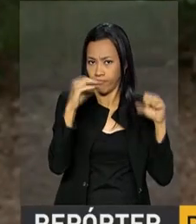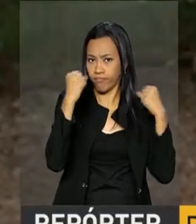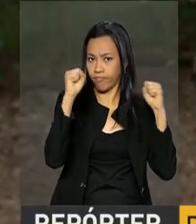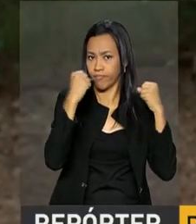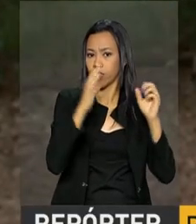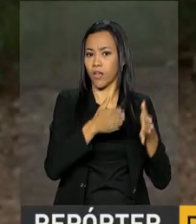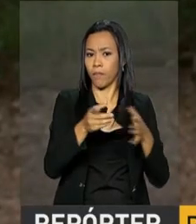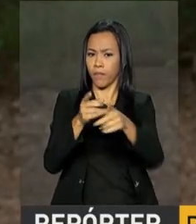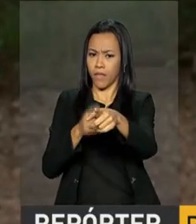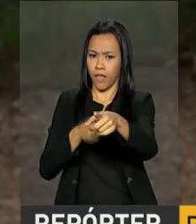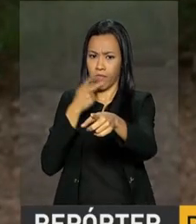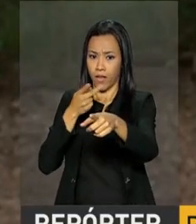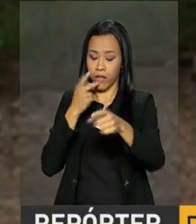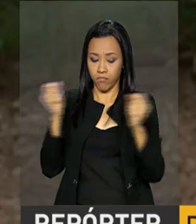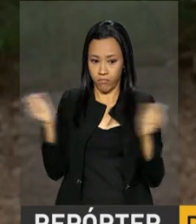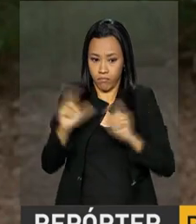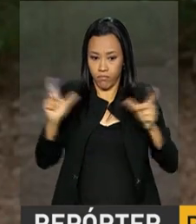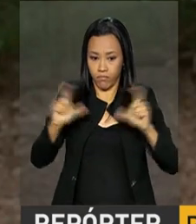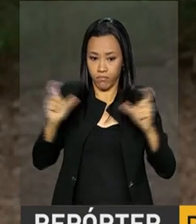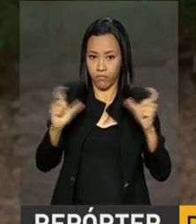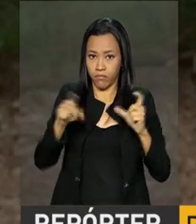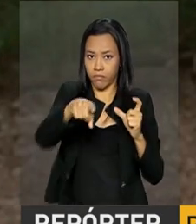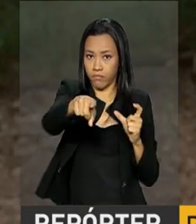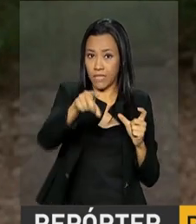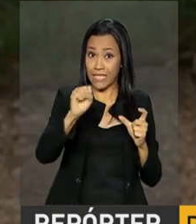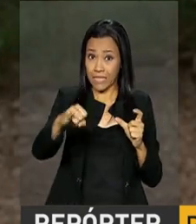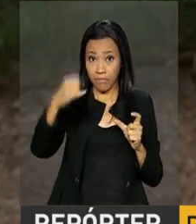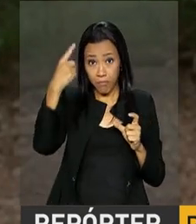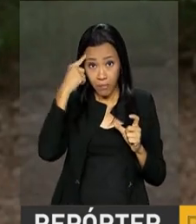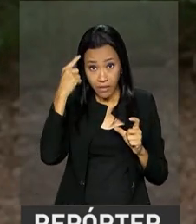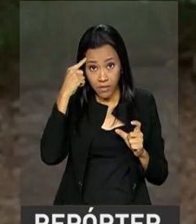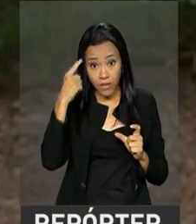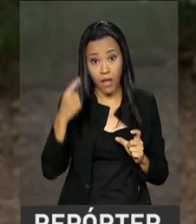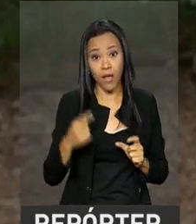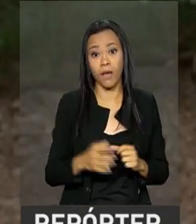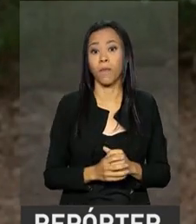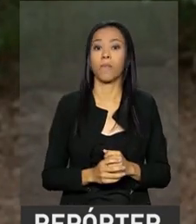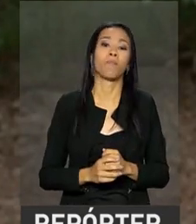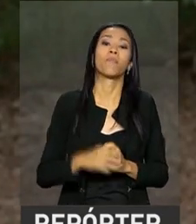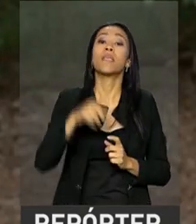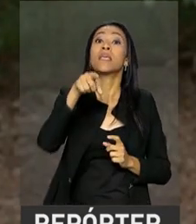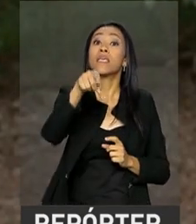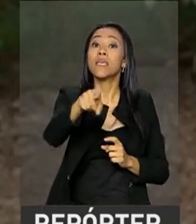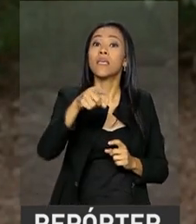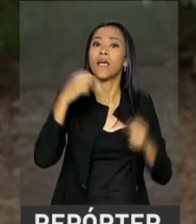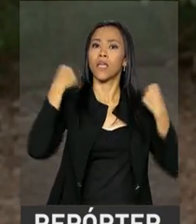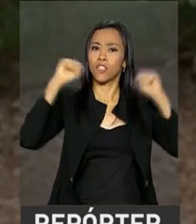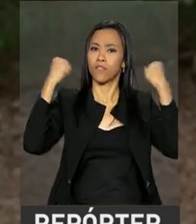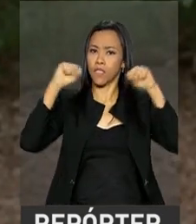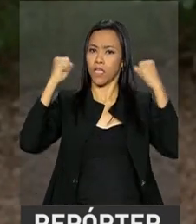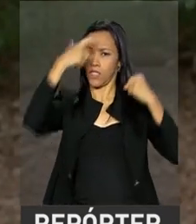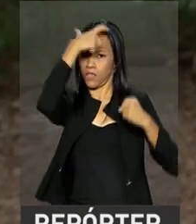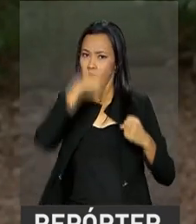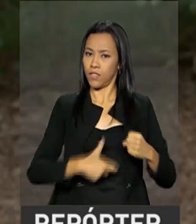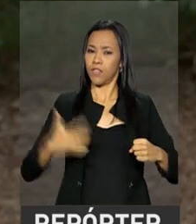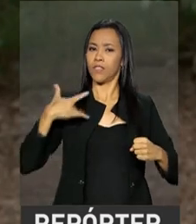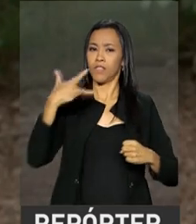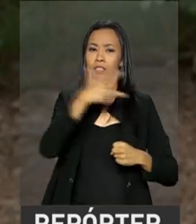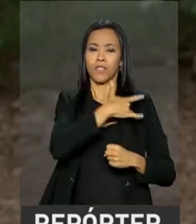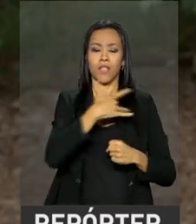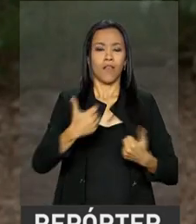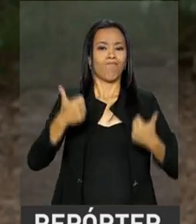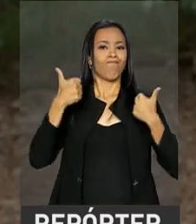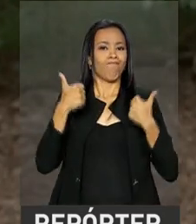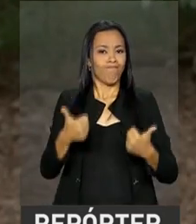alarmante eu acho na verdade né porque se você for pensar que a atividade física ela proporciona bem-estar e traz